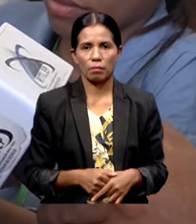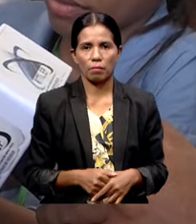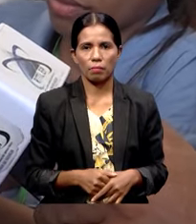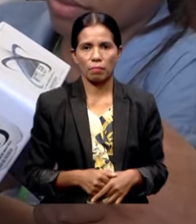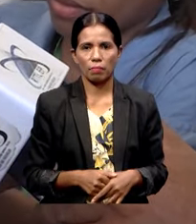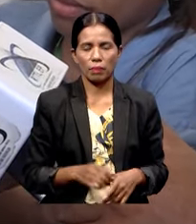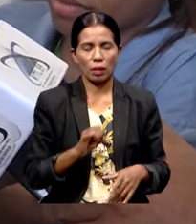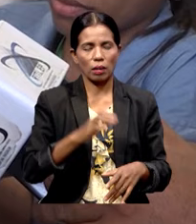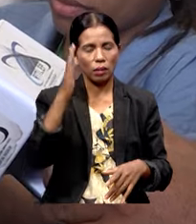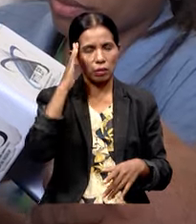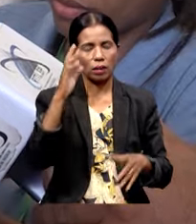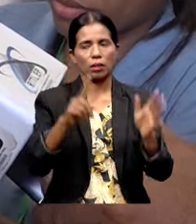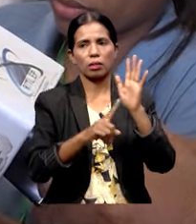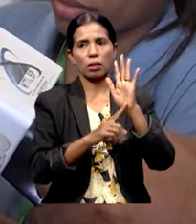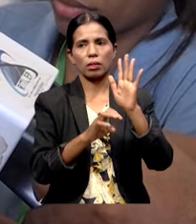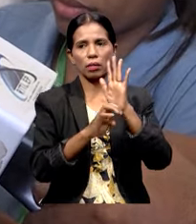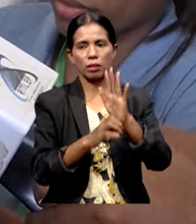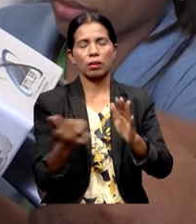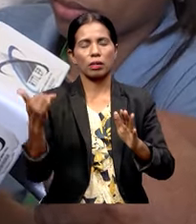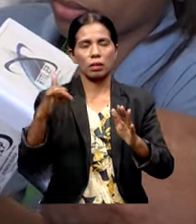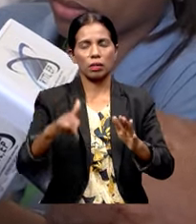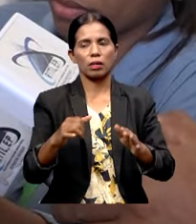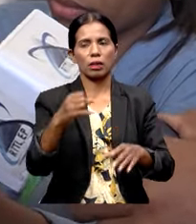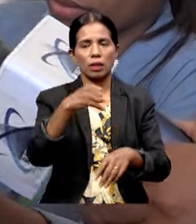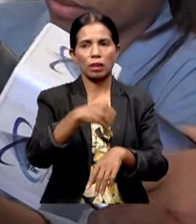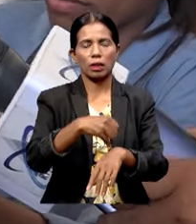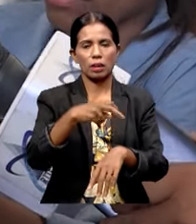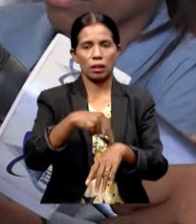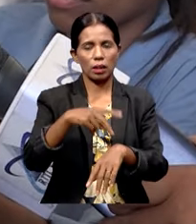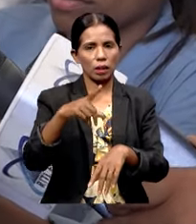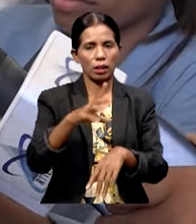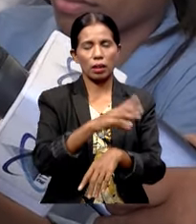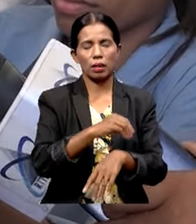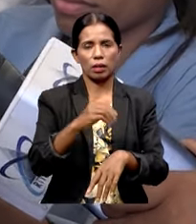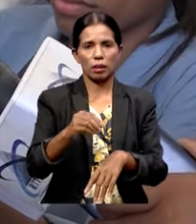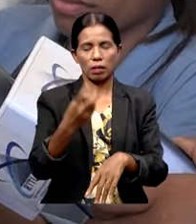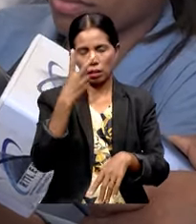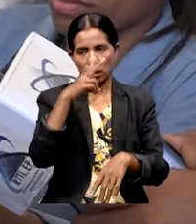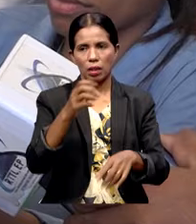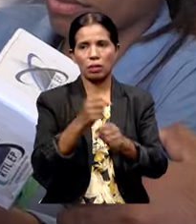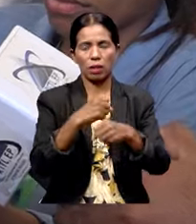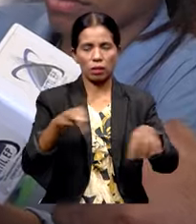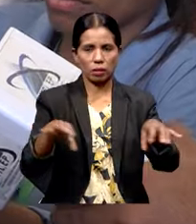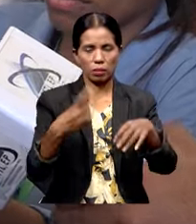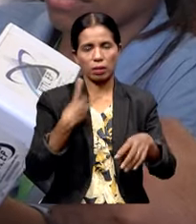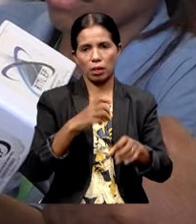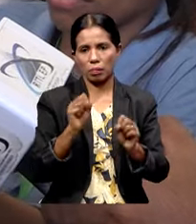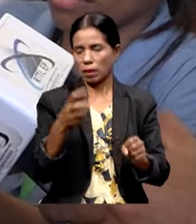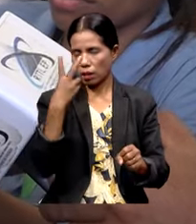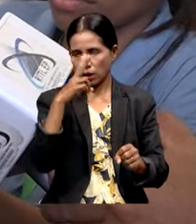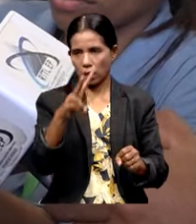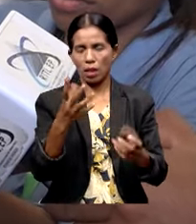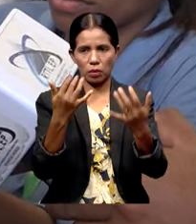Aku kan ini evidence ne sira iharasi sira inspeksi internal ne bema ke PC bahare hal servis ne perare.